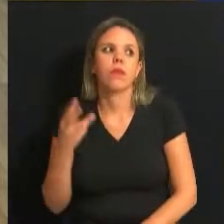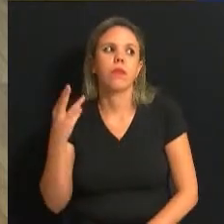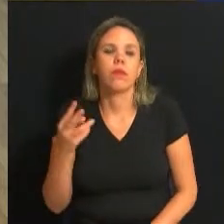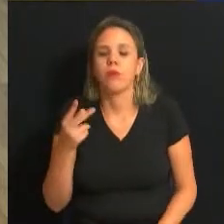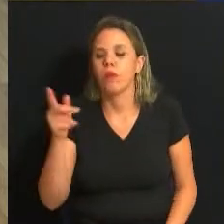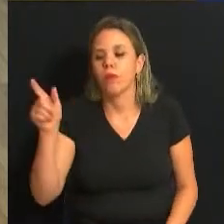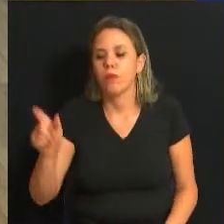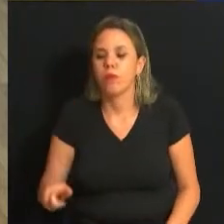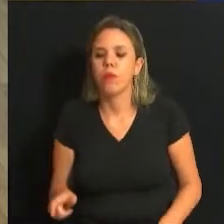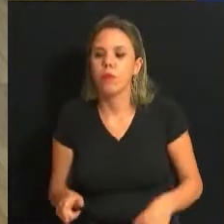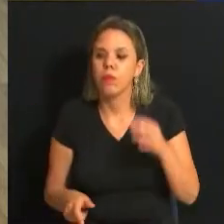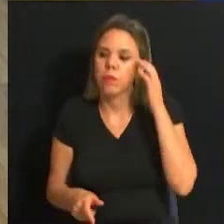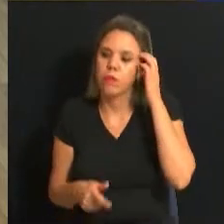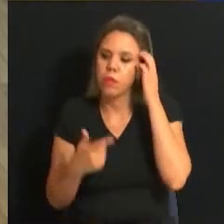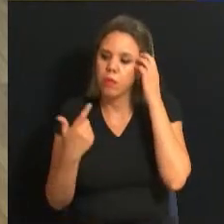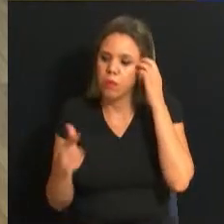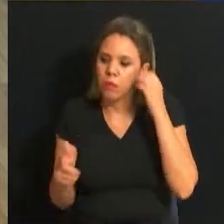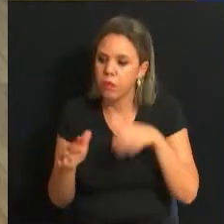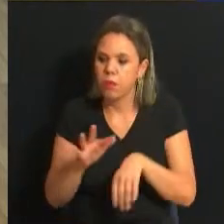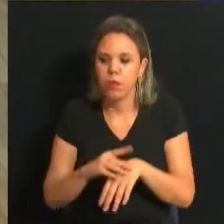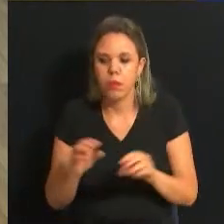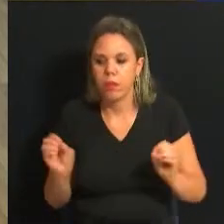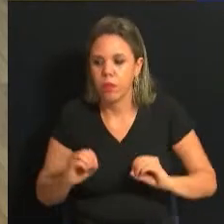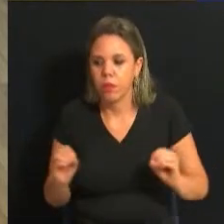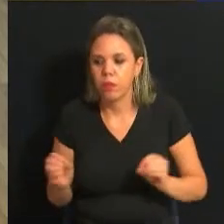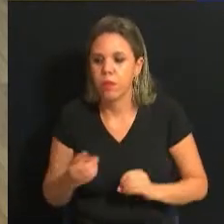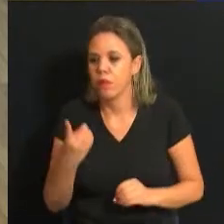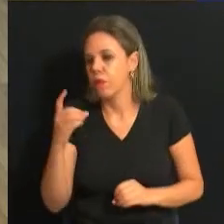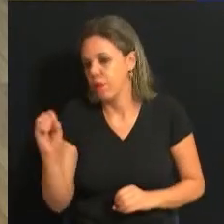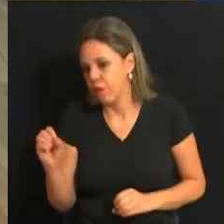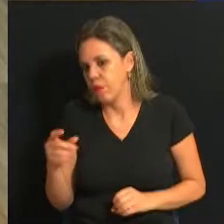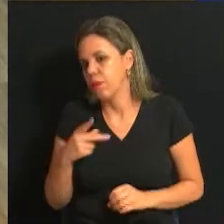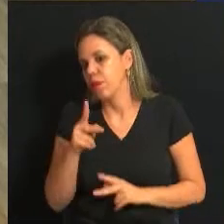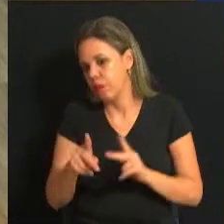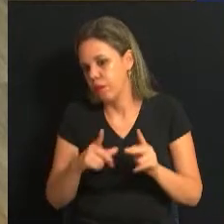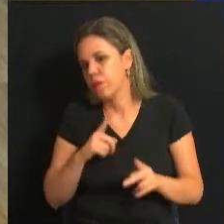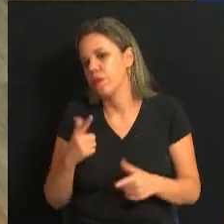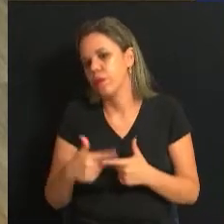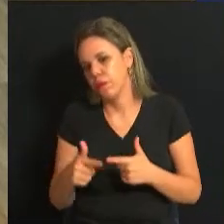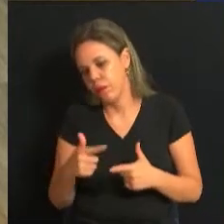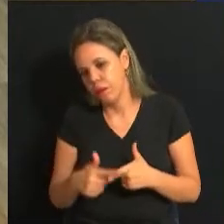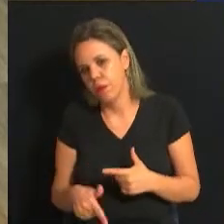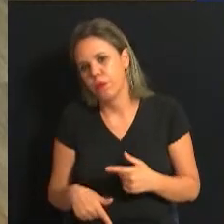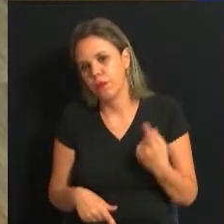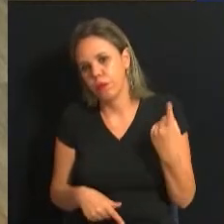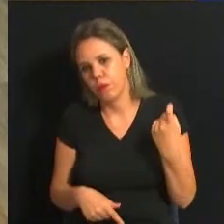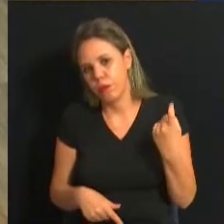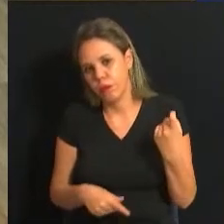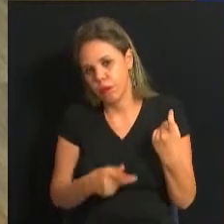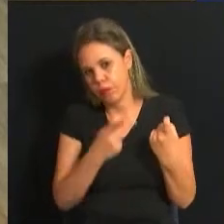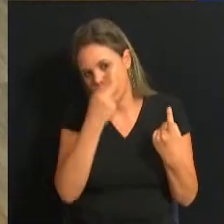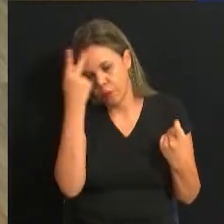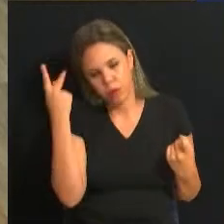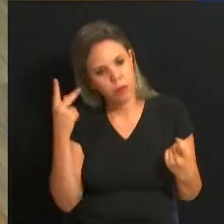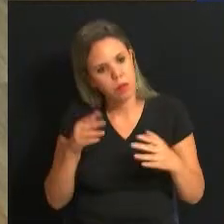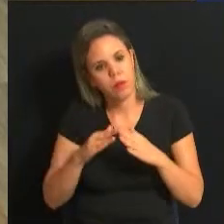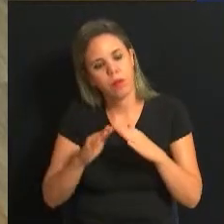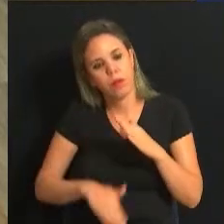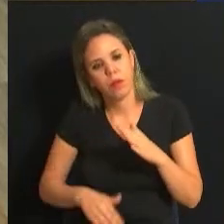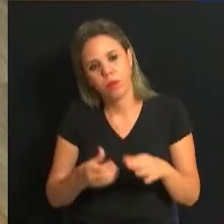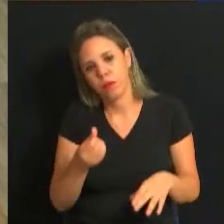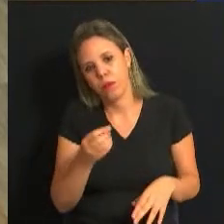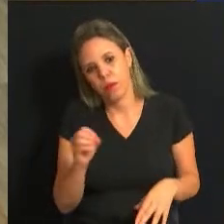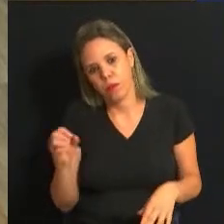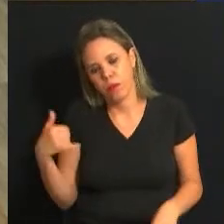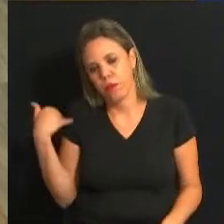pessoas não tinham comorbidades e 10 pessoas tinham comorbidades, apenas uma pessoa abaixo dos 60